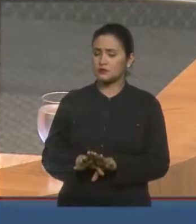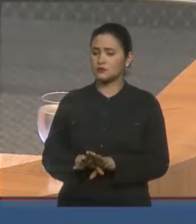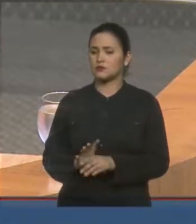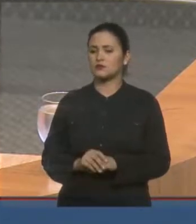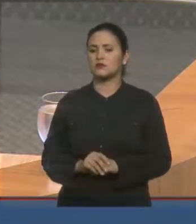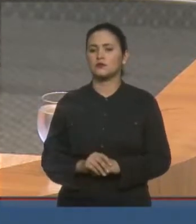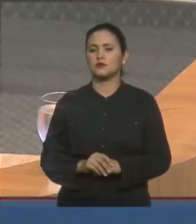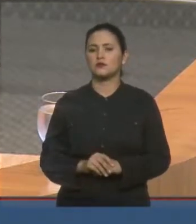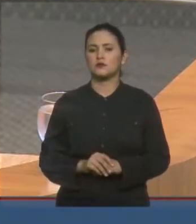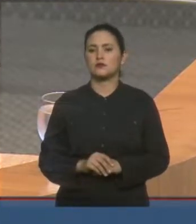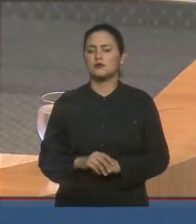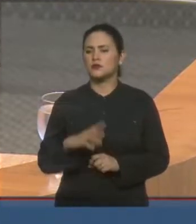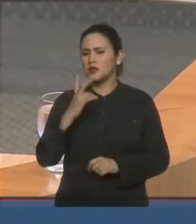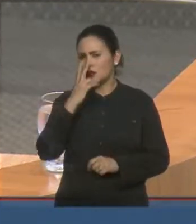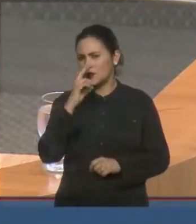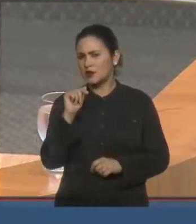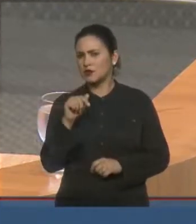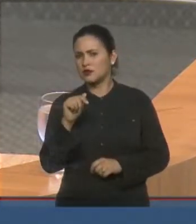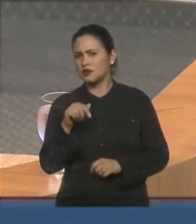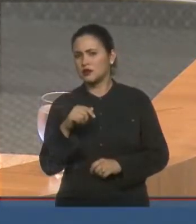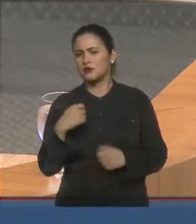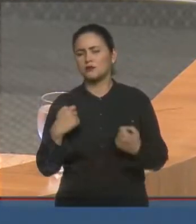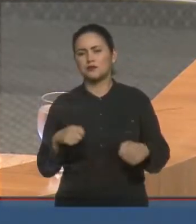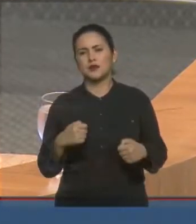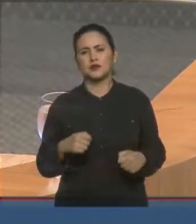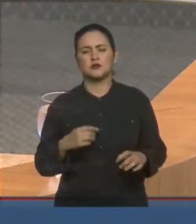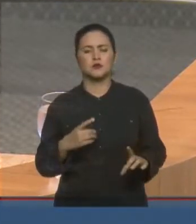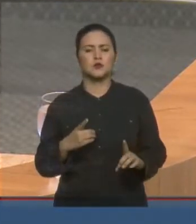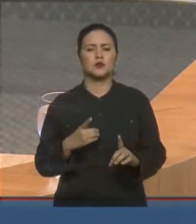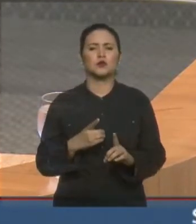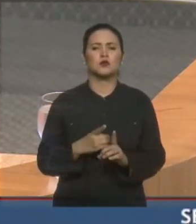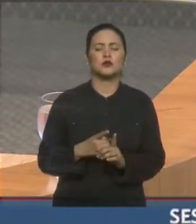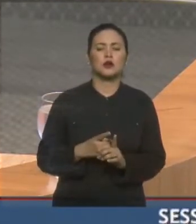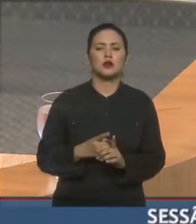que aqui nós temos que encontrar uma duplicidade de questão.